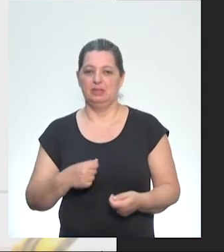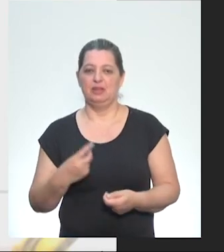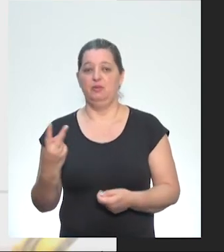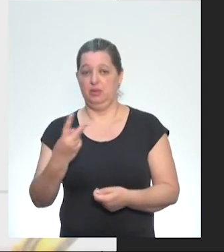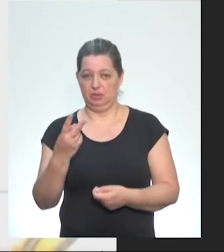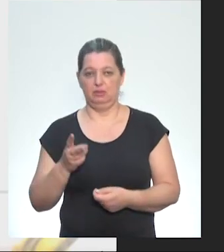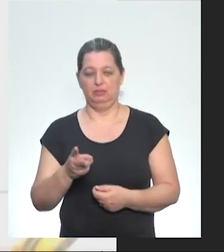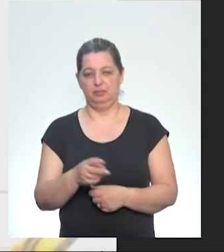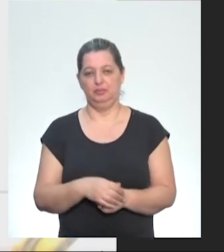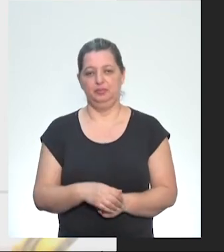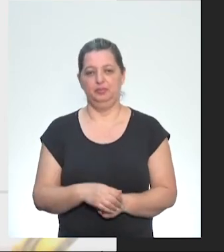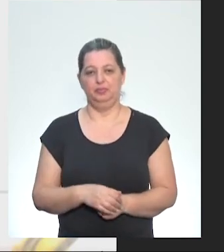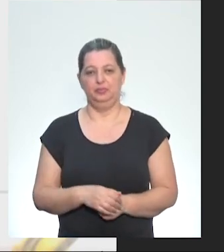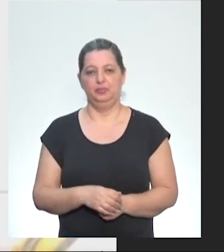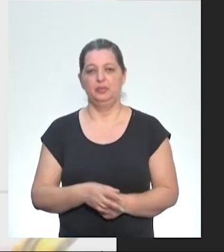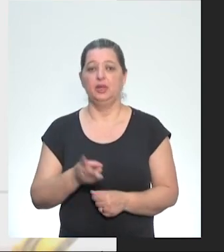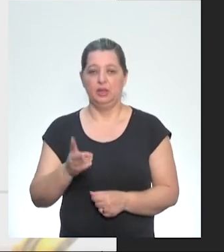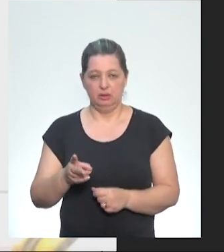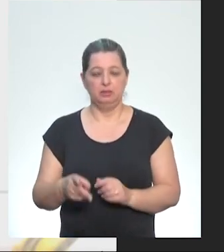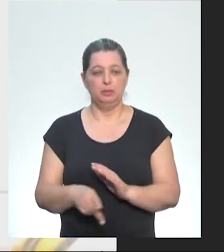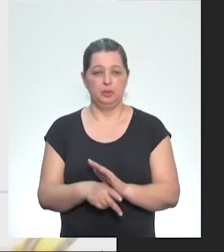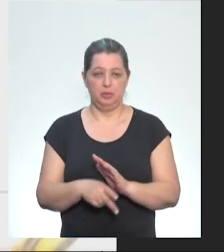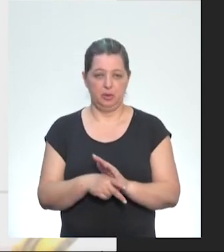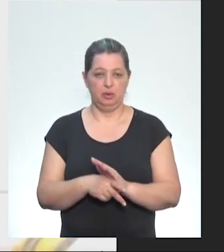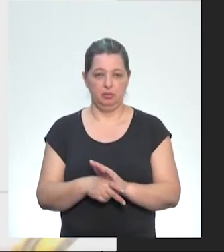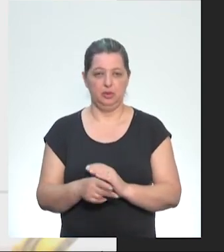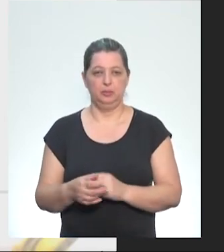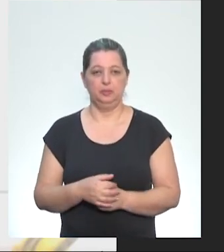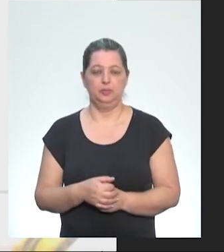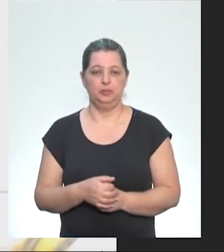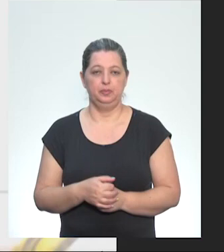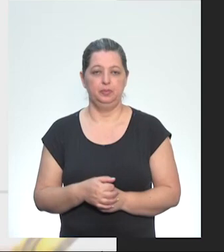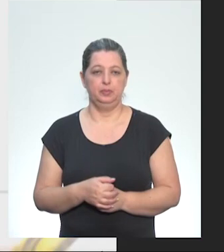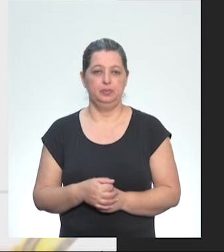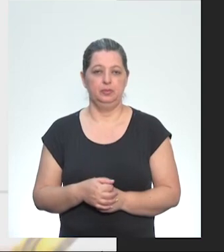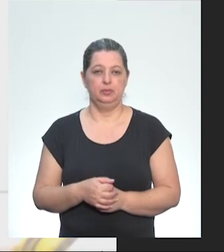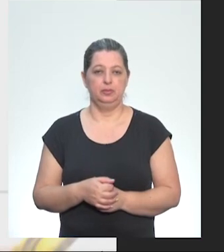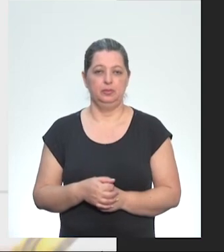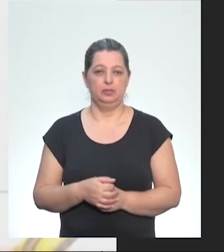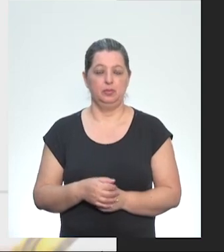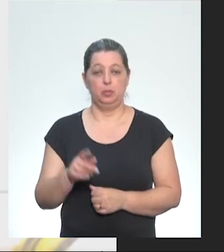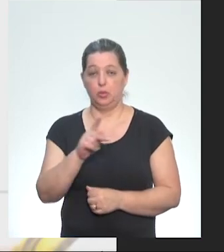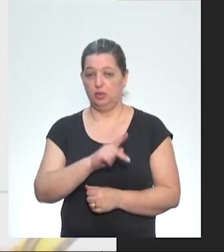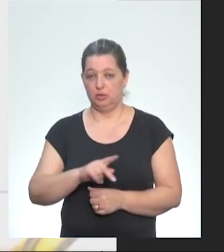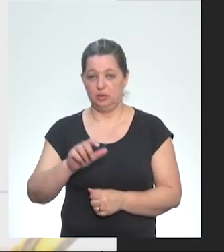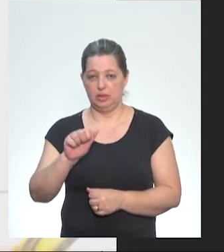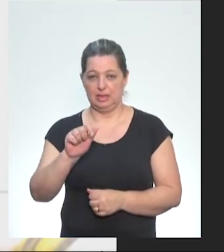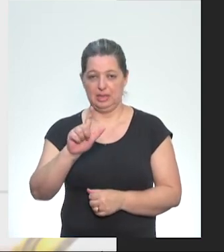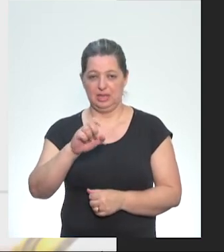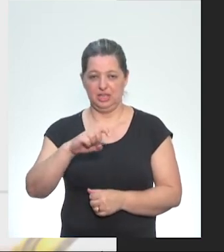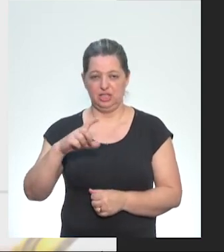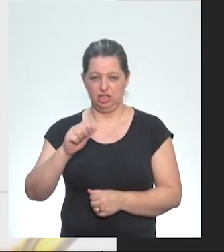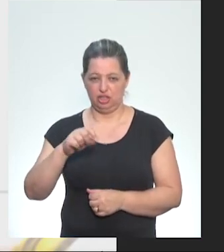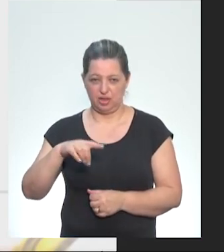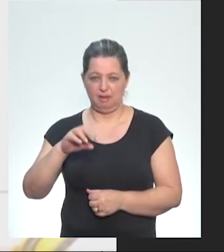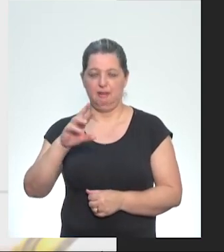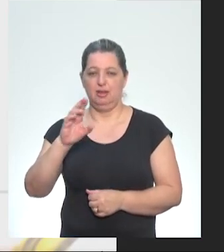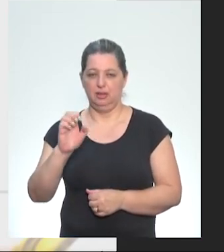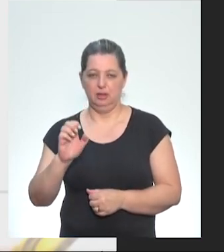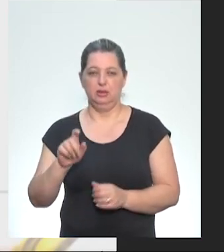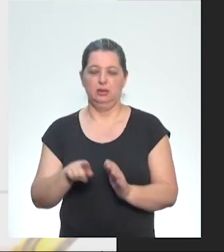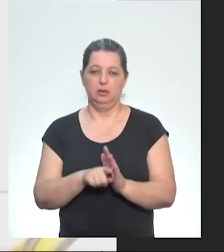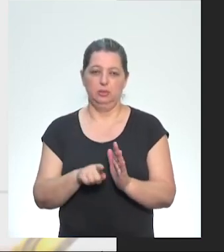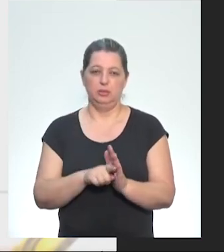da Face que está sempre com a gente aqui na trilha, e eu vou passar a palavra para o professor Alexandre, para ele encerrar aqui com a gente, trazer algumas informações